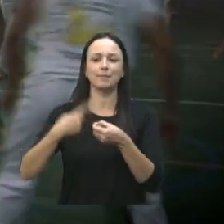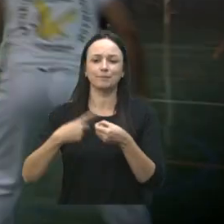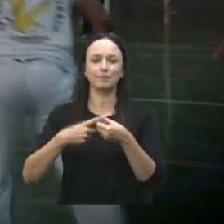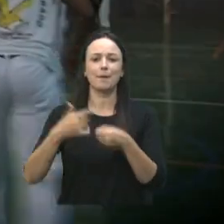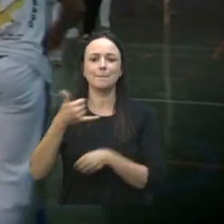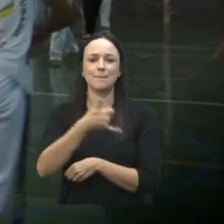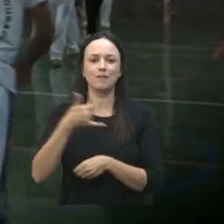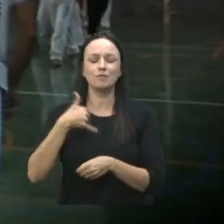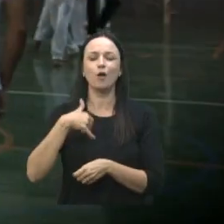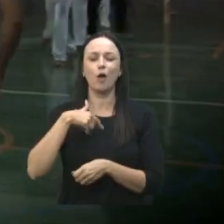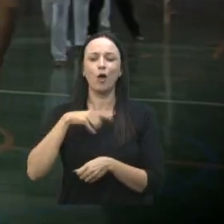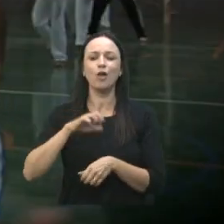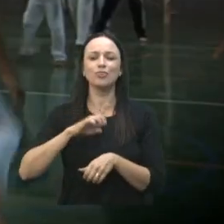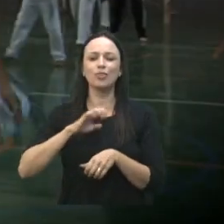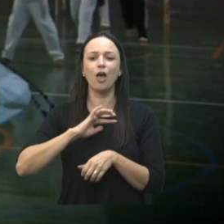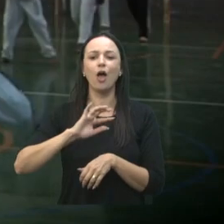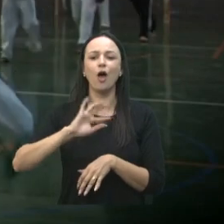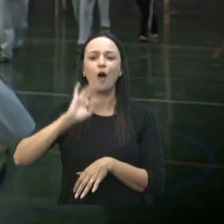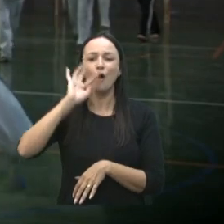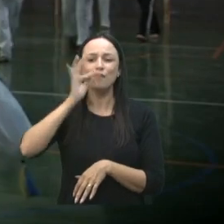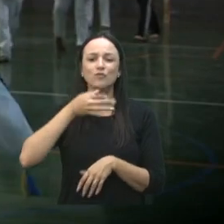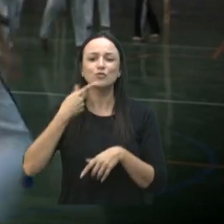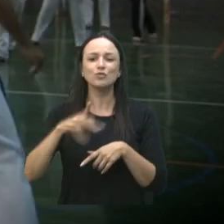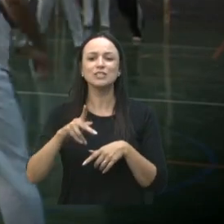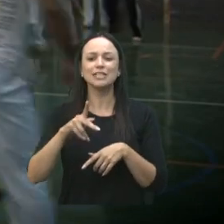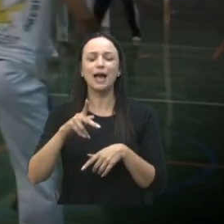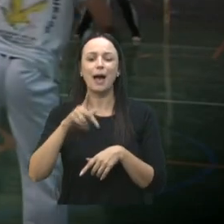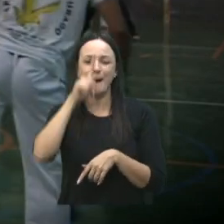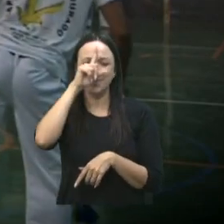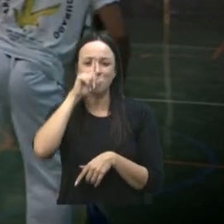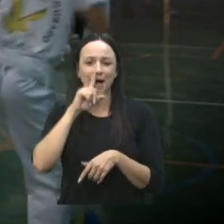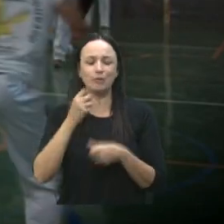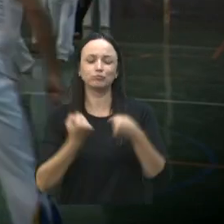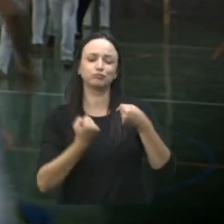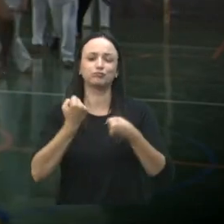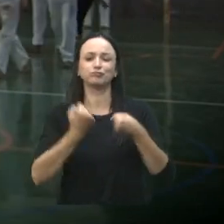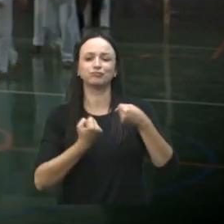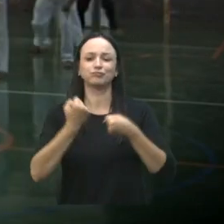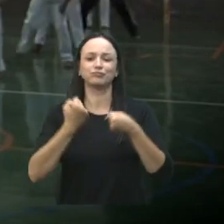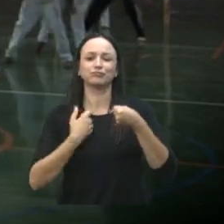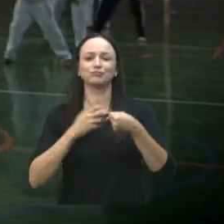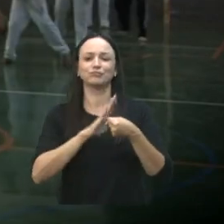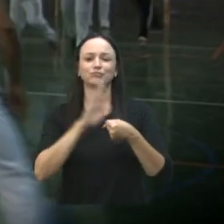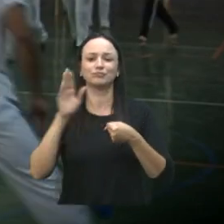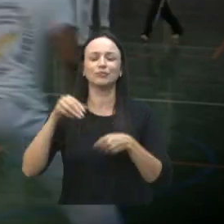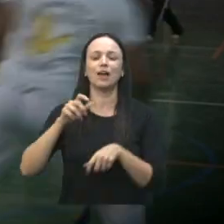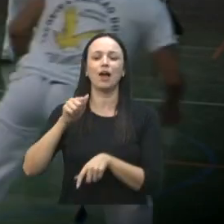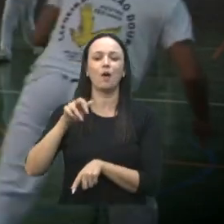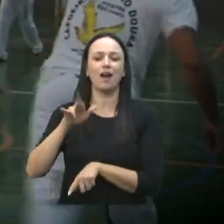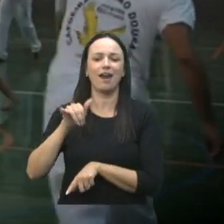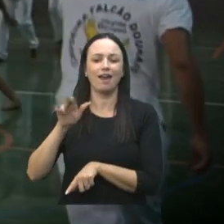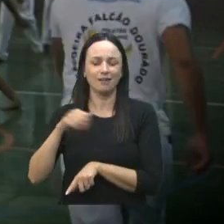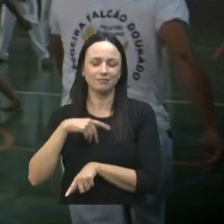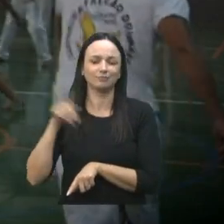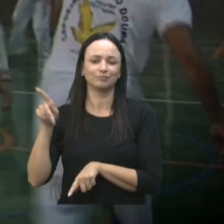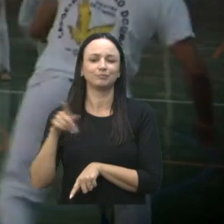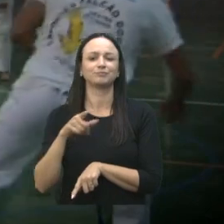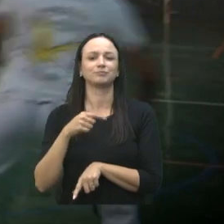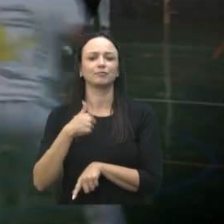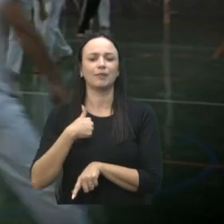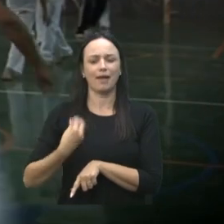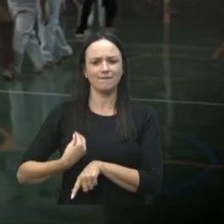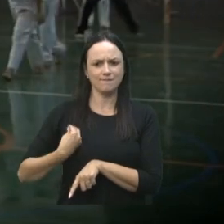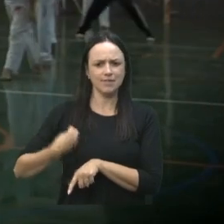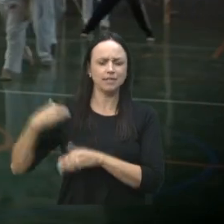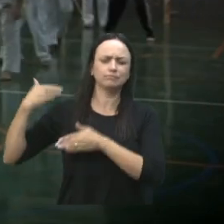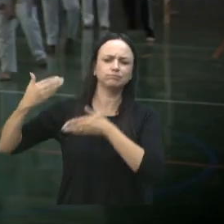dele amarelo, que ele tinha um Fusquinha, dava na mão para mim e no Marco Lego para a gente dar aula com o mestre marcial. E a trajetória minha foi, treinei